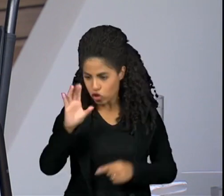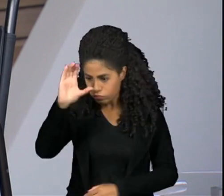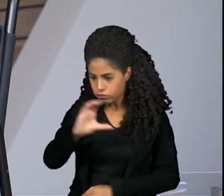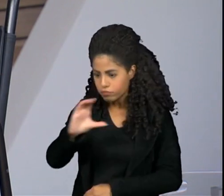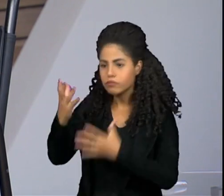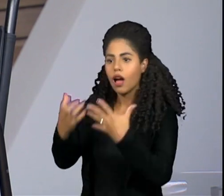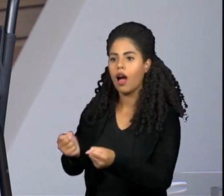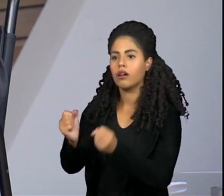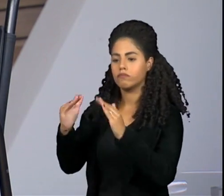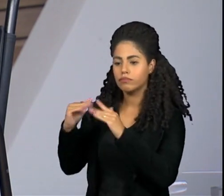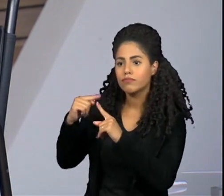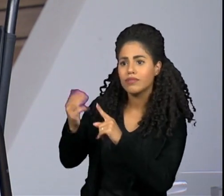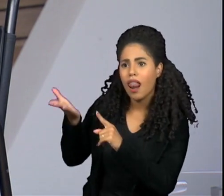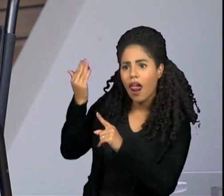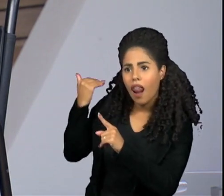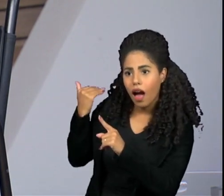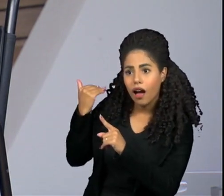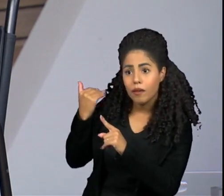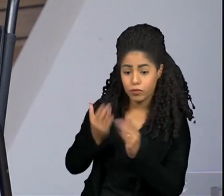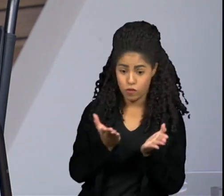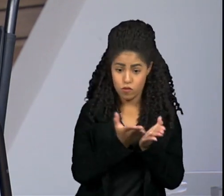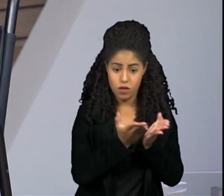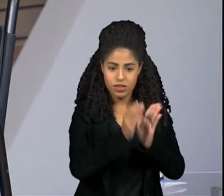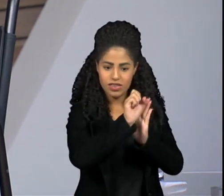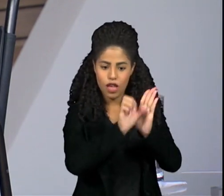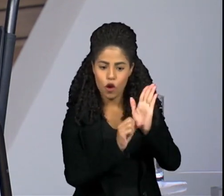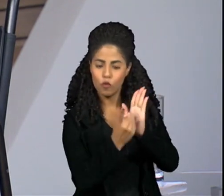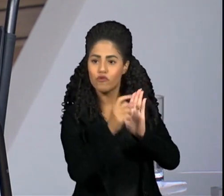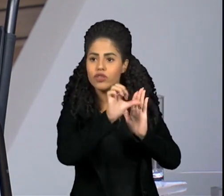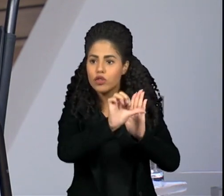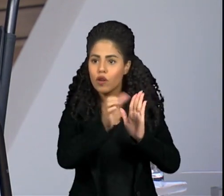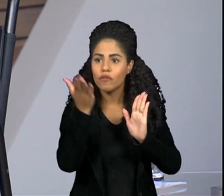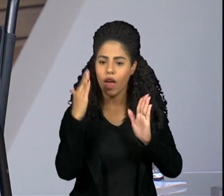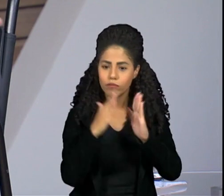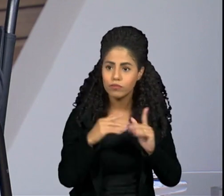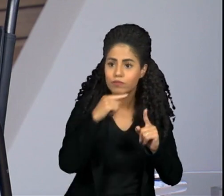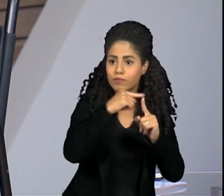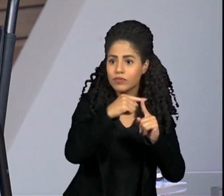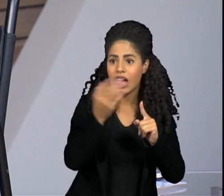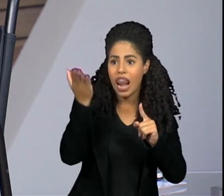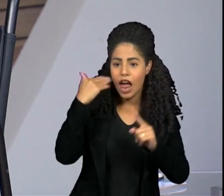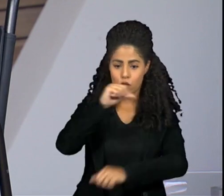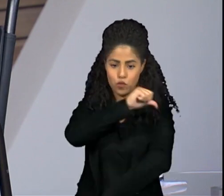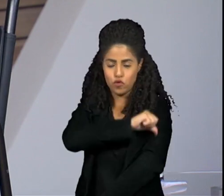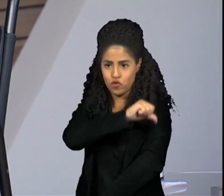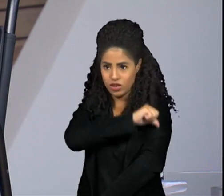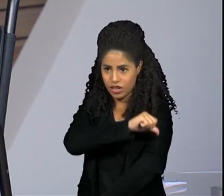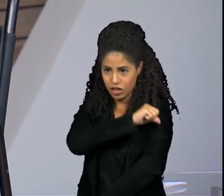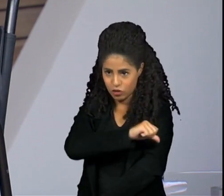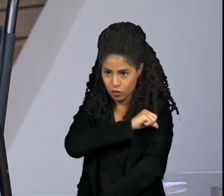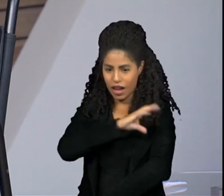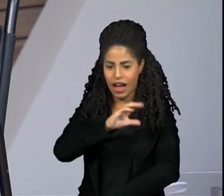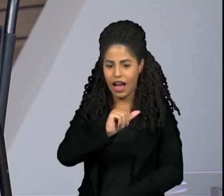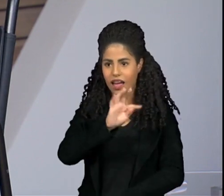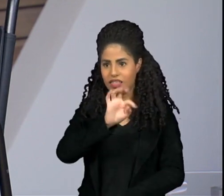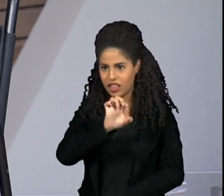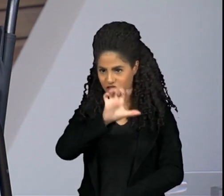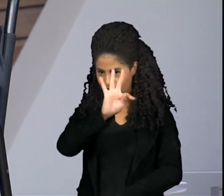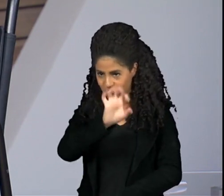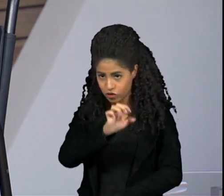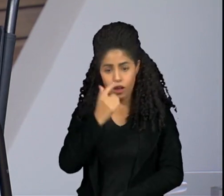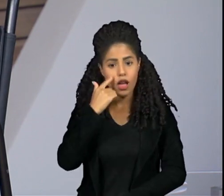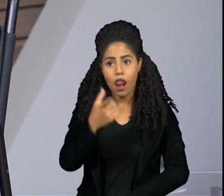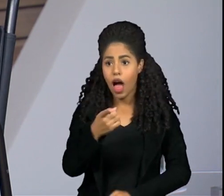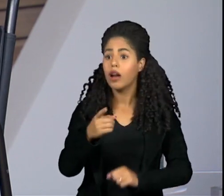primeiro templo evangélico ele é do final do século XIX, a Catedral Metodista do Catete, no Rio de Janeiro. Então, isso estava escrito na Constituição, no